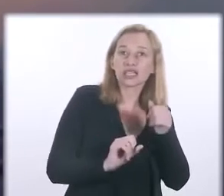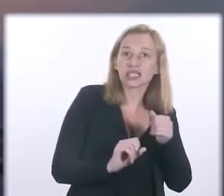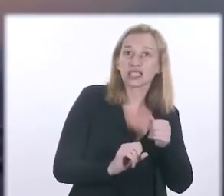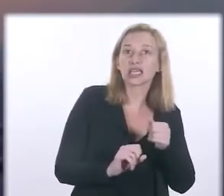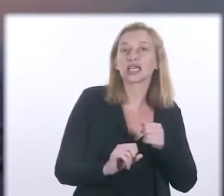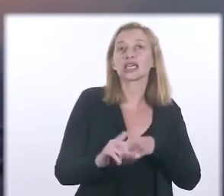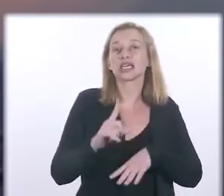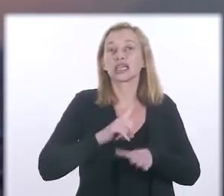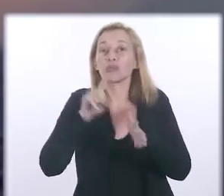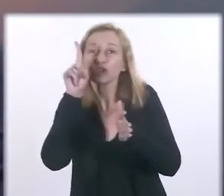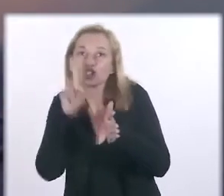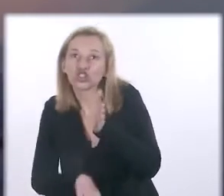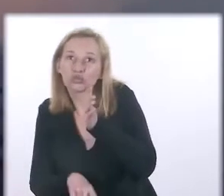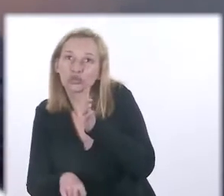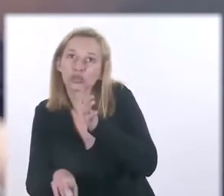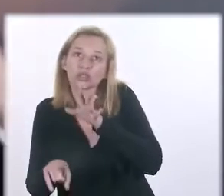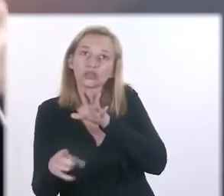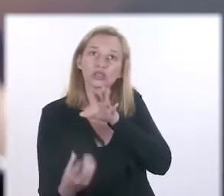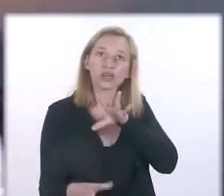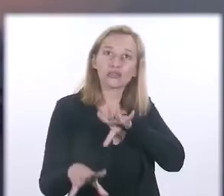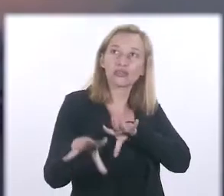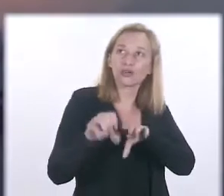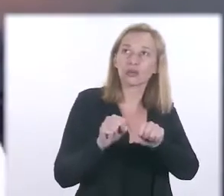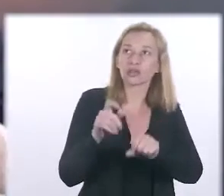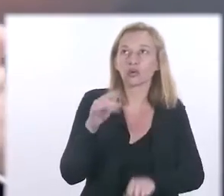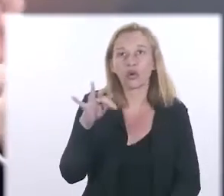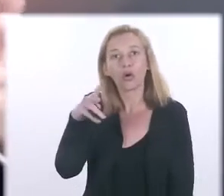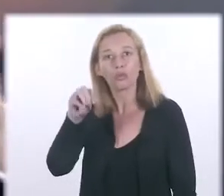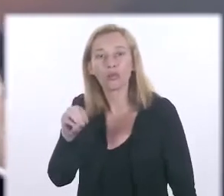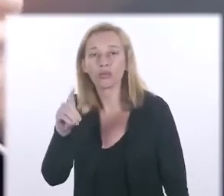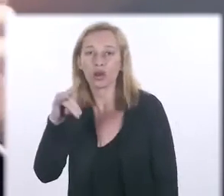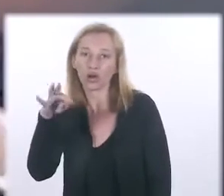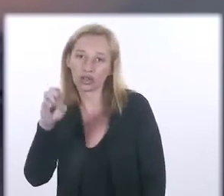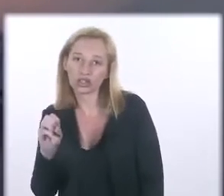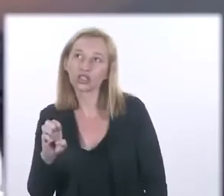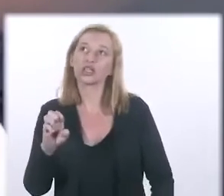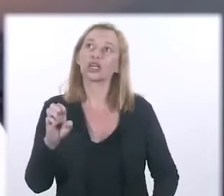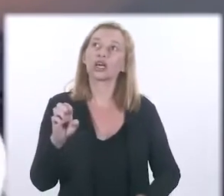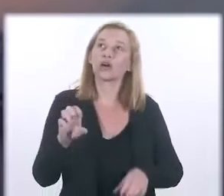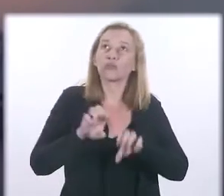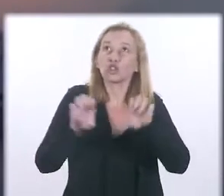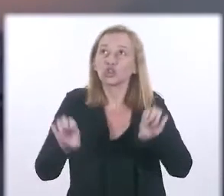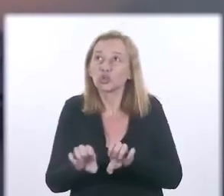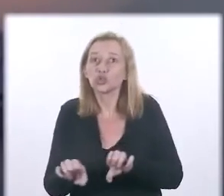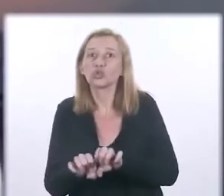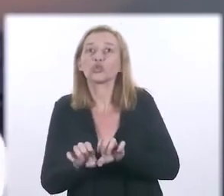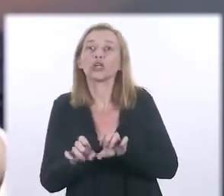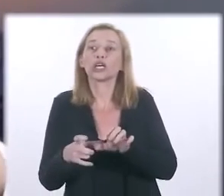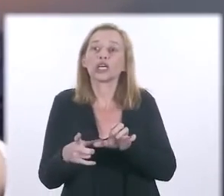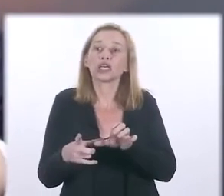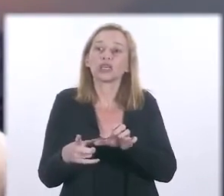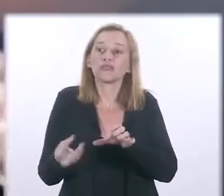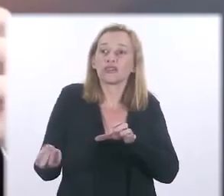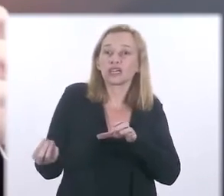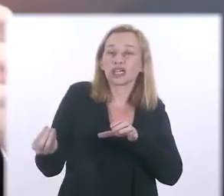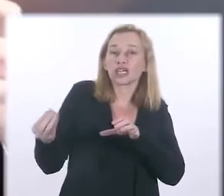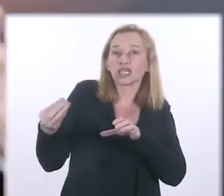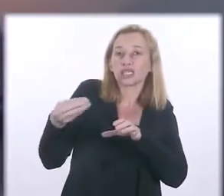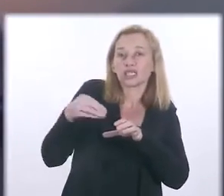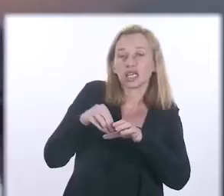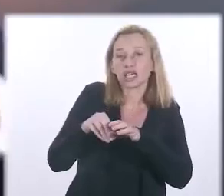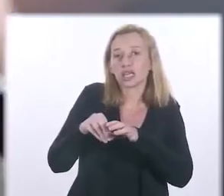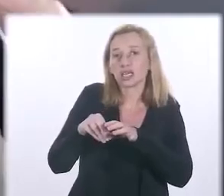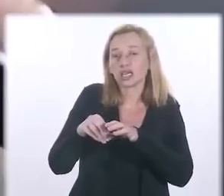formação do corpo amiloide. O corpo amiloide é uma estrutura que fica em volta de pacientes com Alzheimer